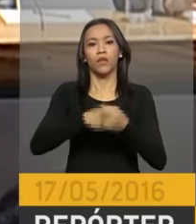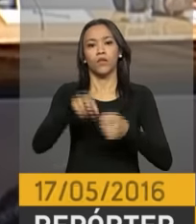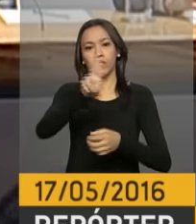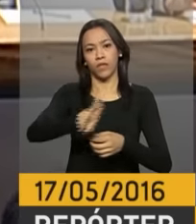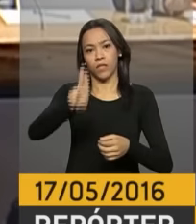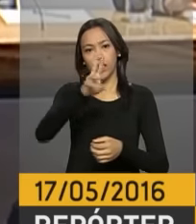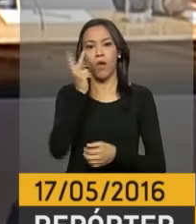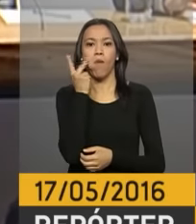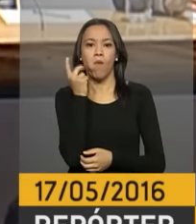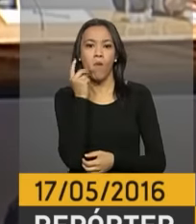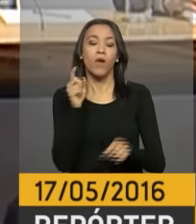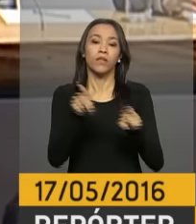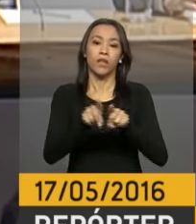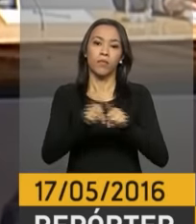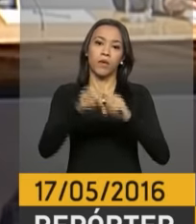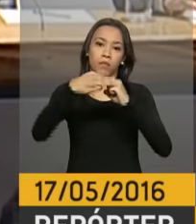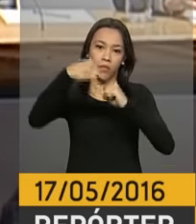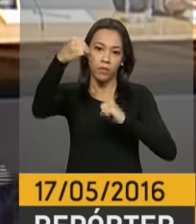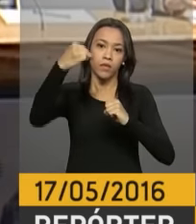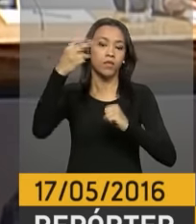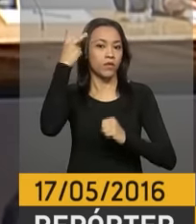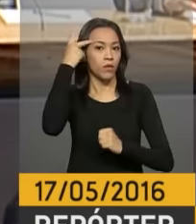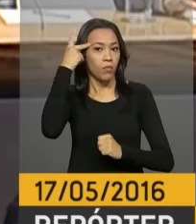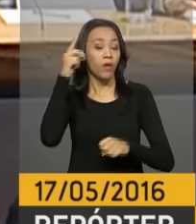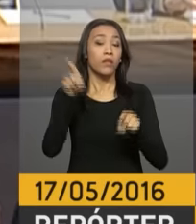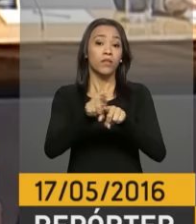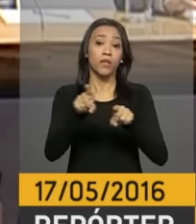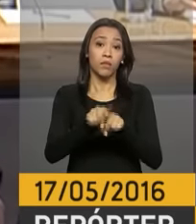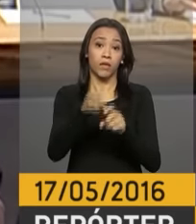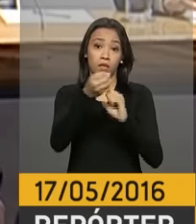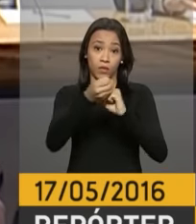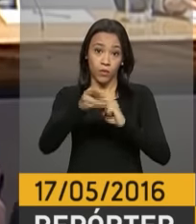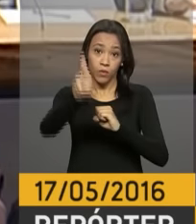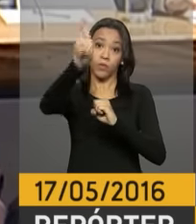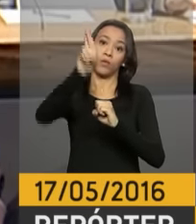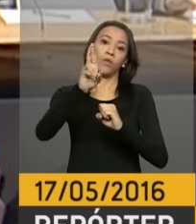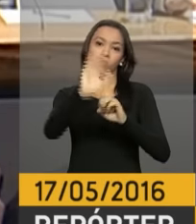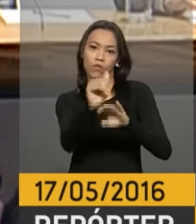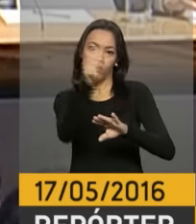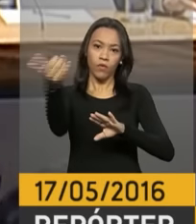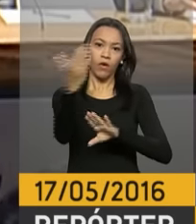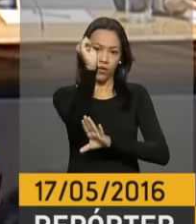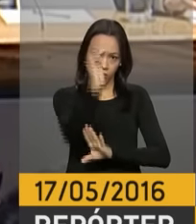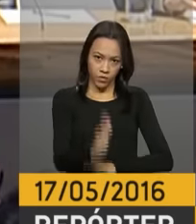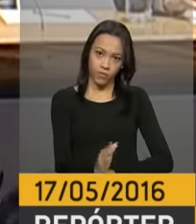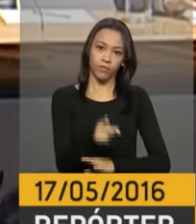Universidade de São Paulo e cursou doutorado em políticas públicas no MIT e Cambridge.